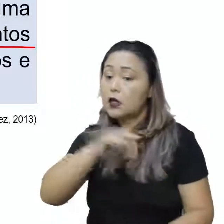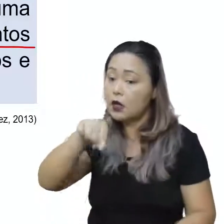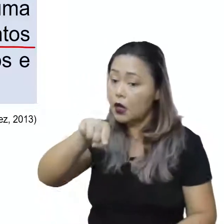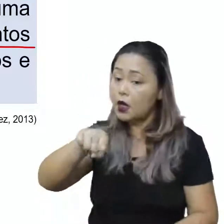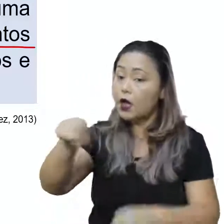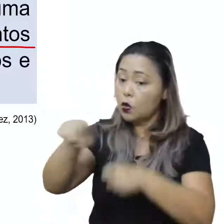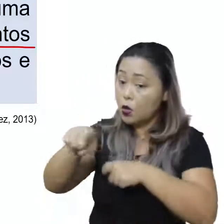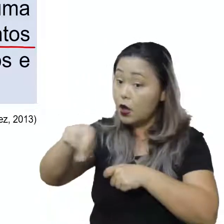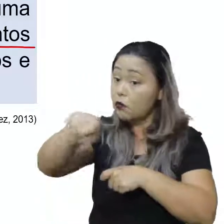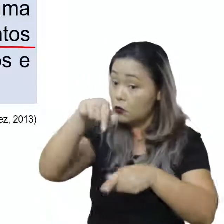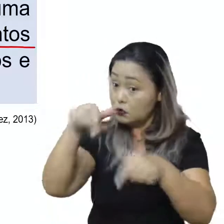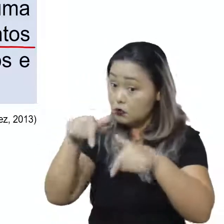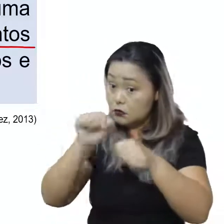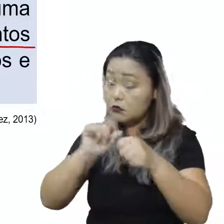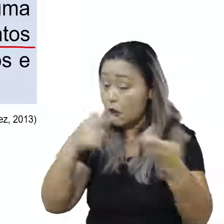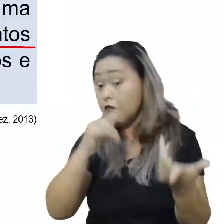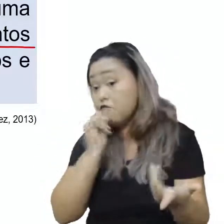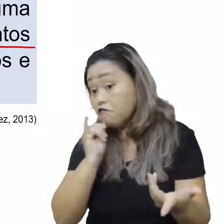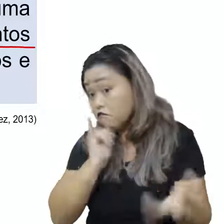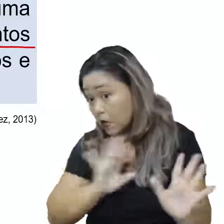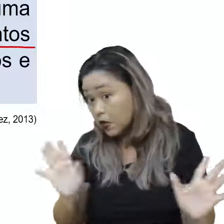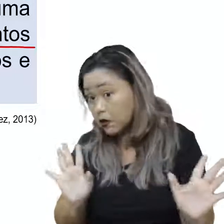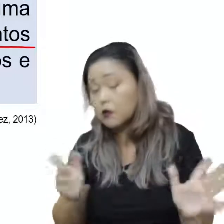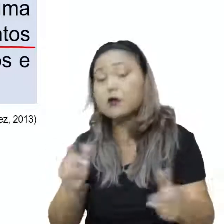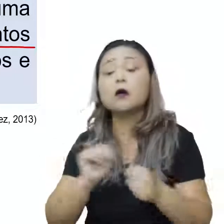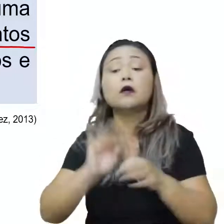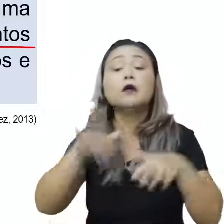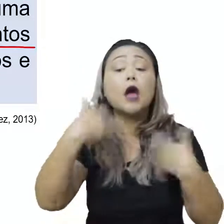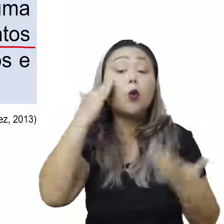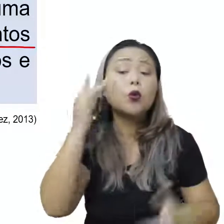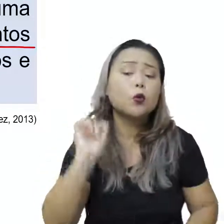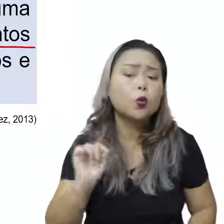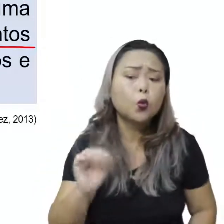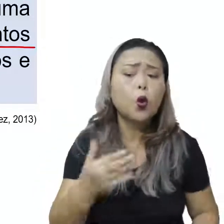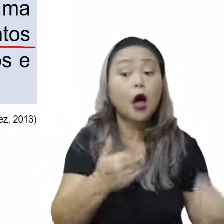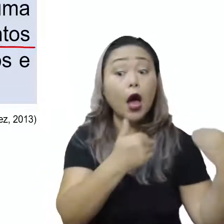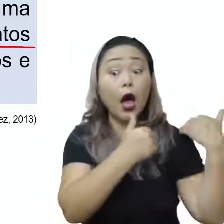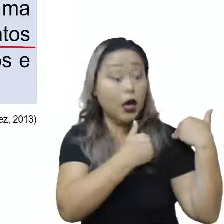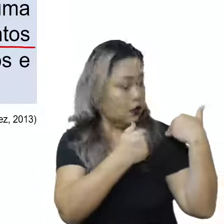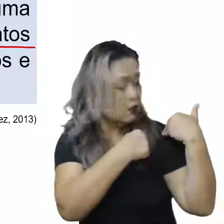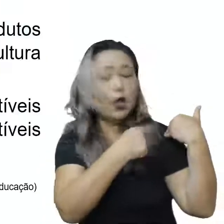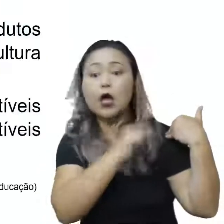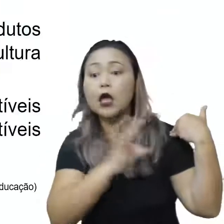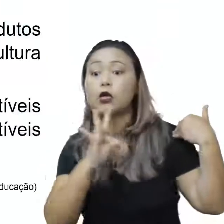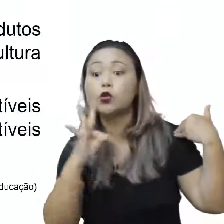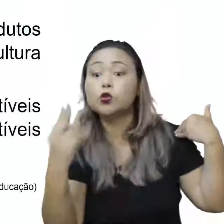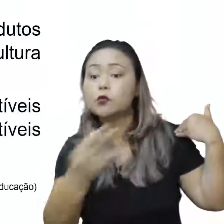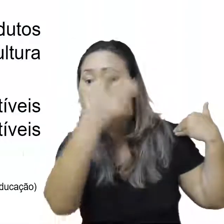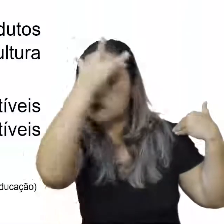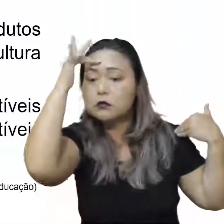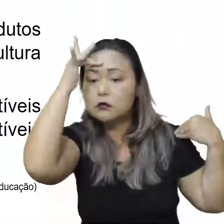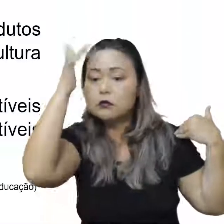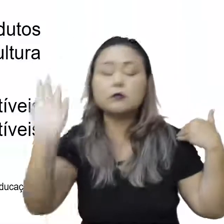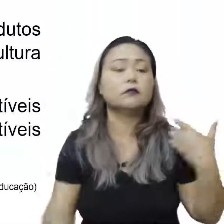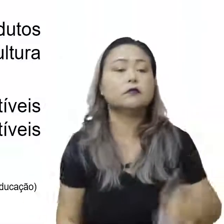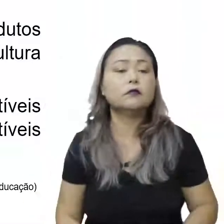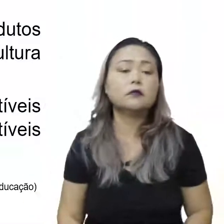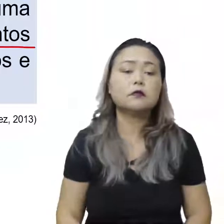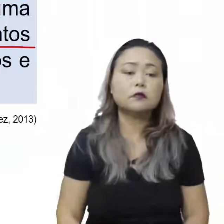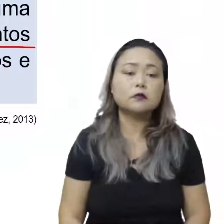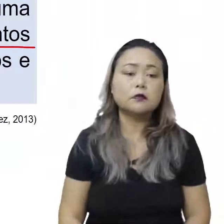Então, quer dizer que... Eu quero que você entenda que a responsabilidade é de todos. Ok? Vamos lá.